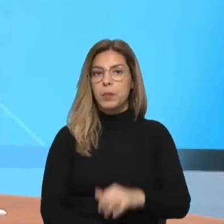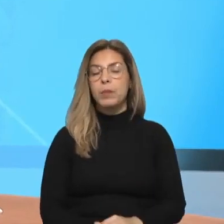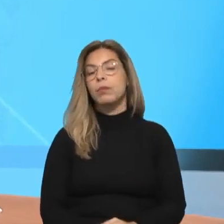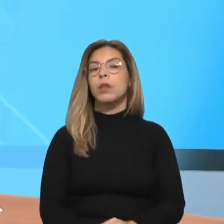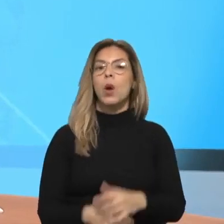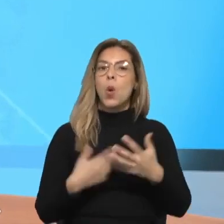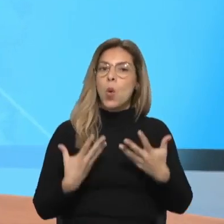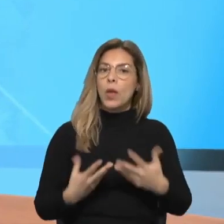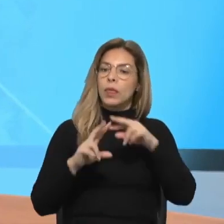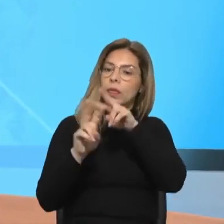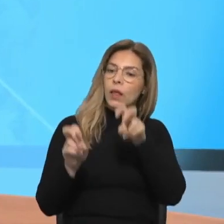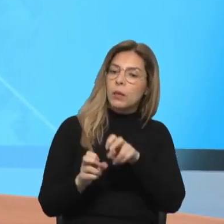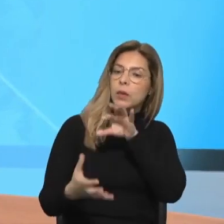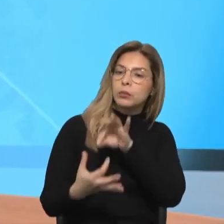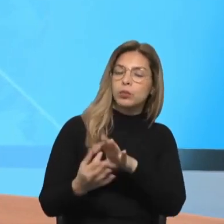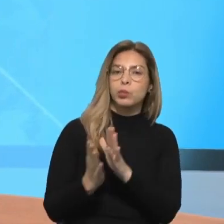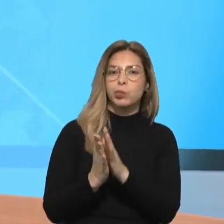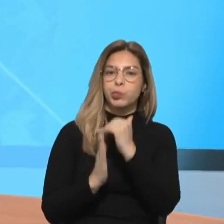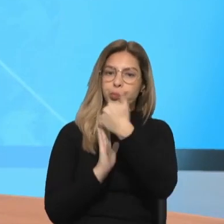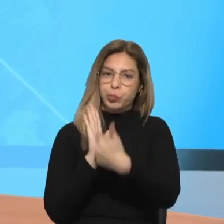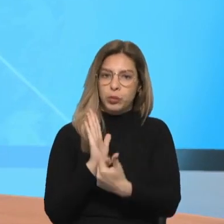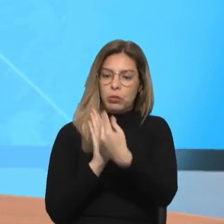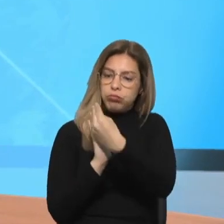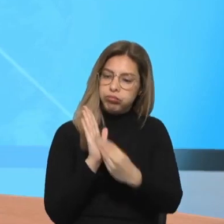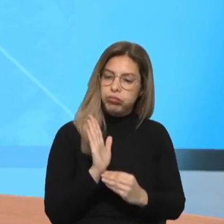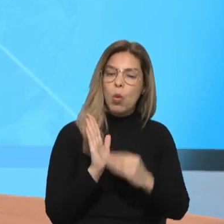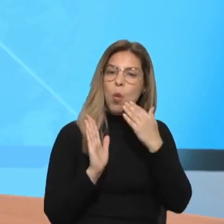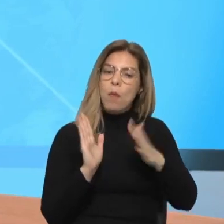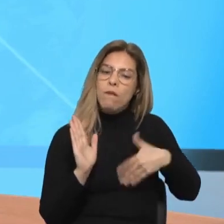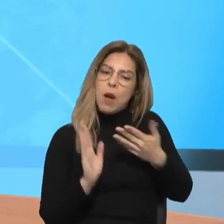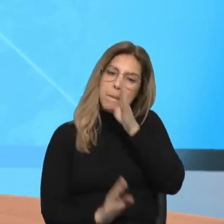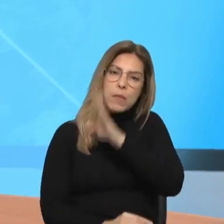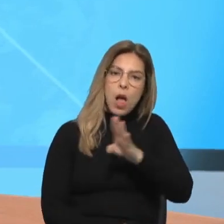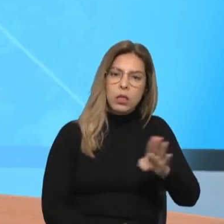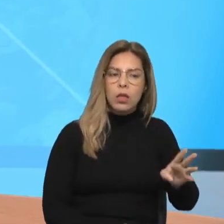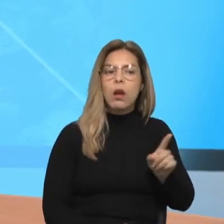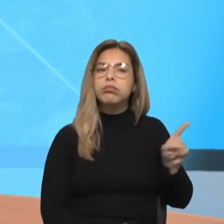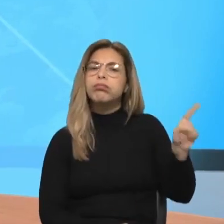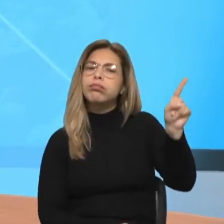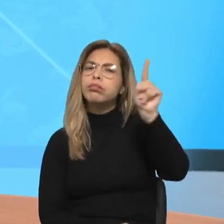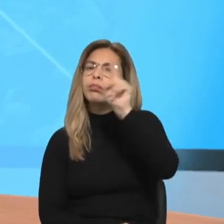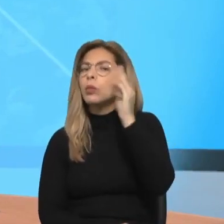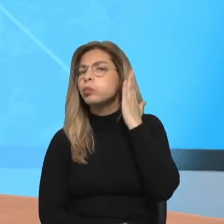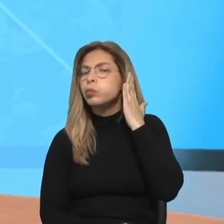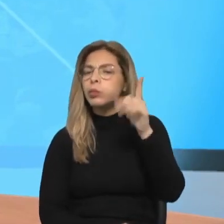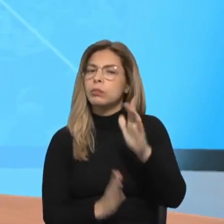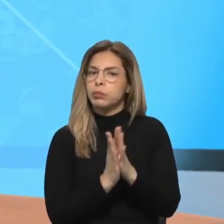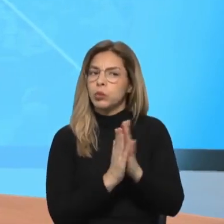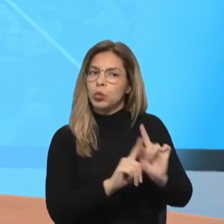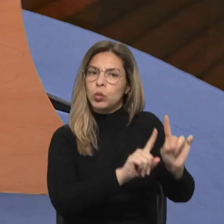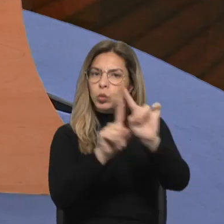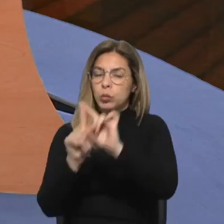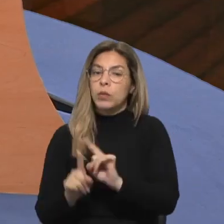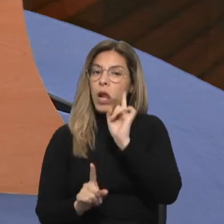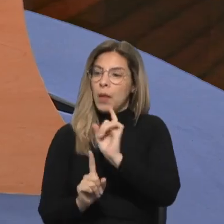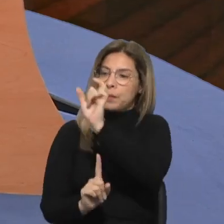Falamos agora sobre o processo sinodal, nomeadamente a forma como está a ser concretizado nas várias dioceses de Portugal. Temos connosco Fátima Salgueiro,